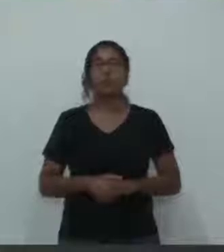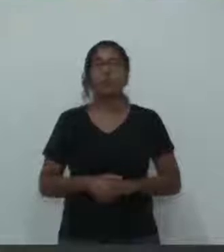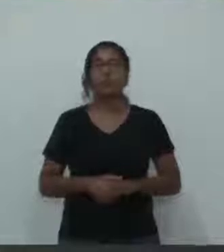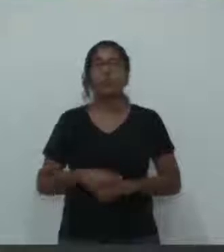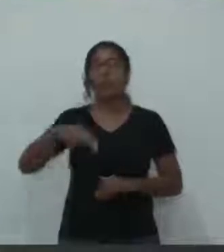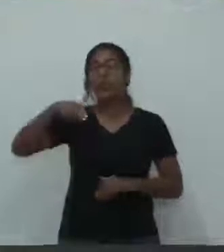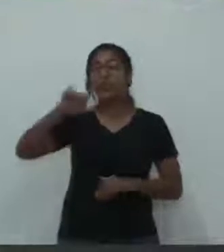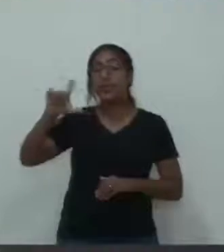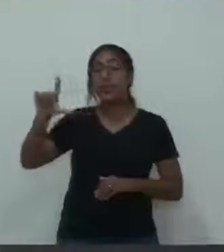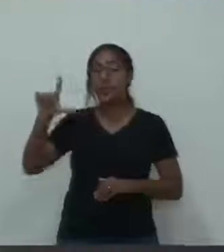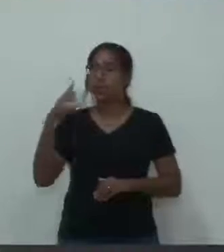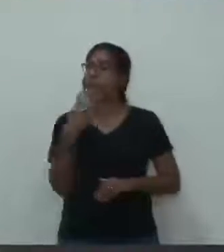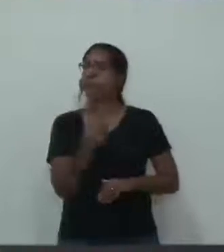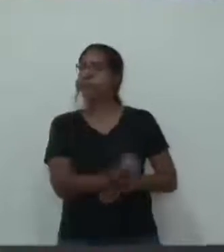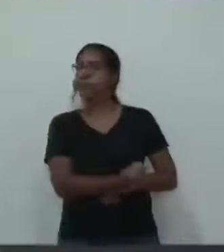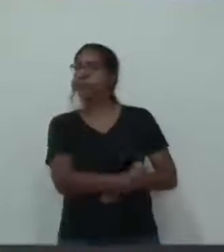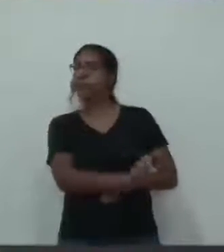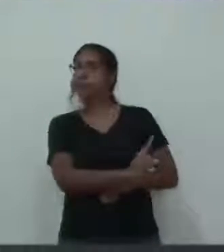Vereador Nil Ramos. Rejeito.